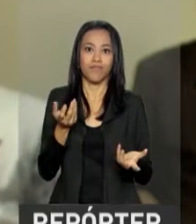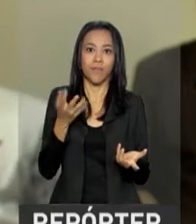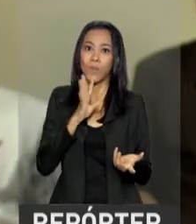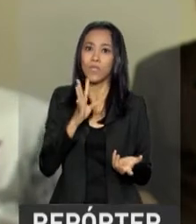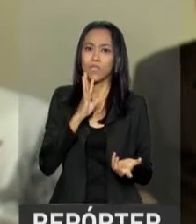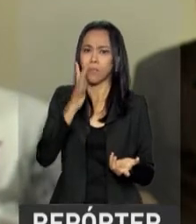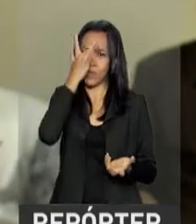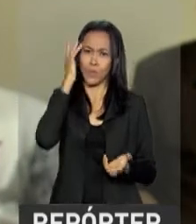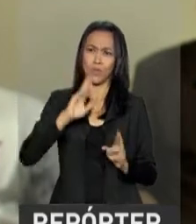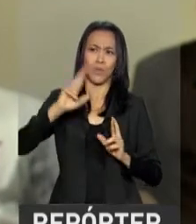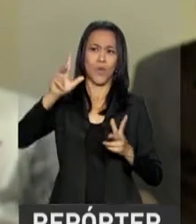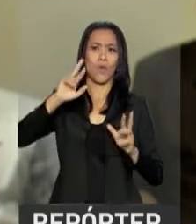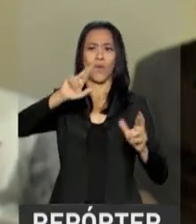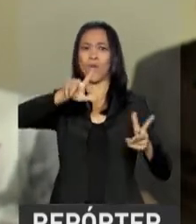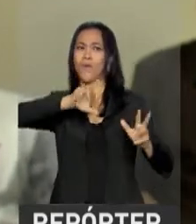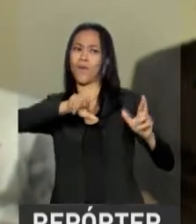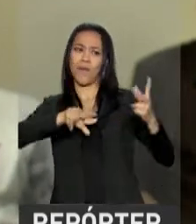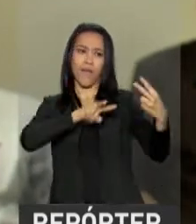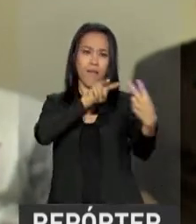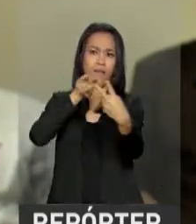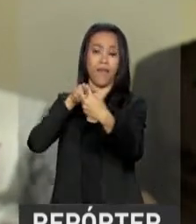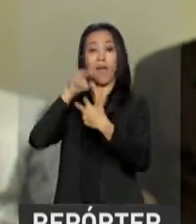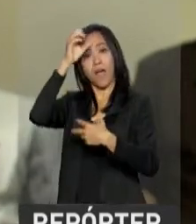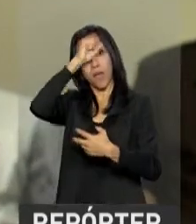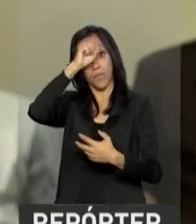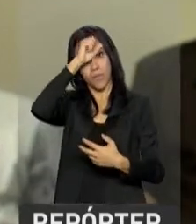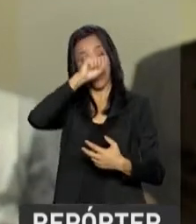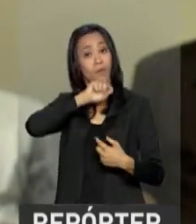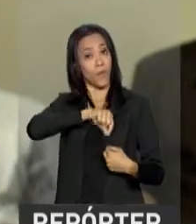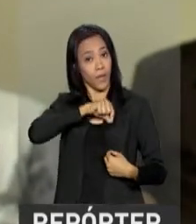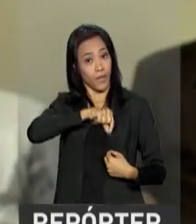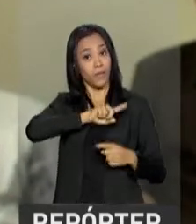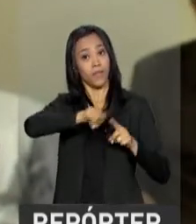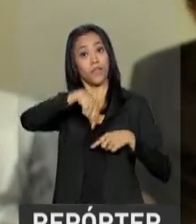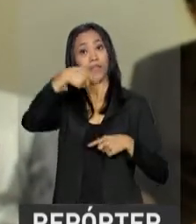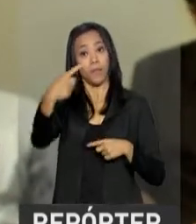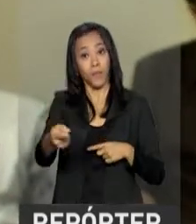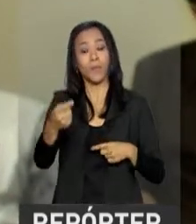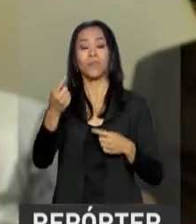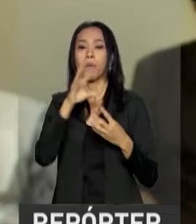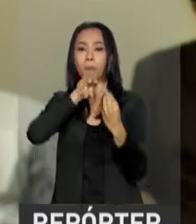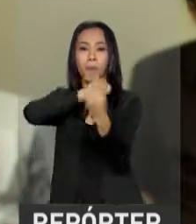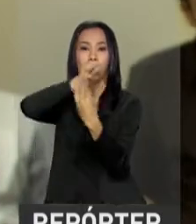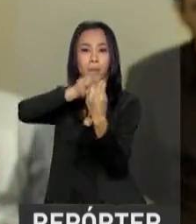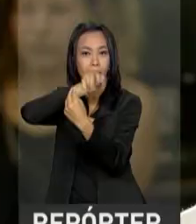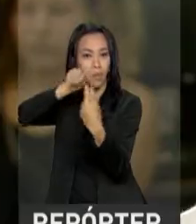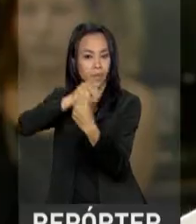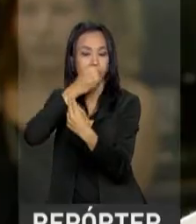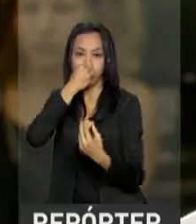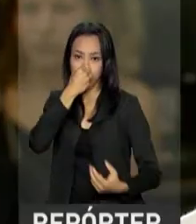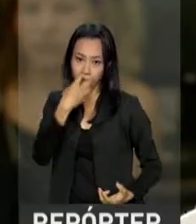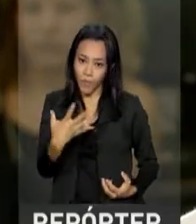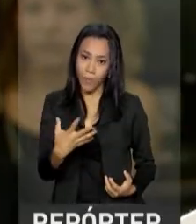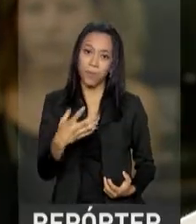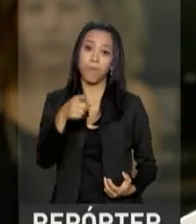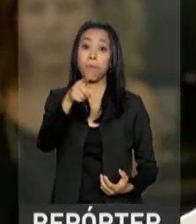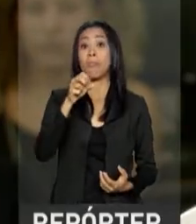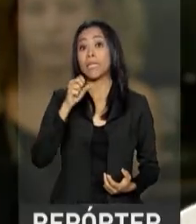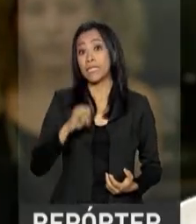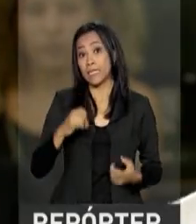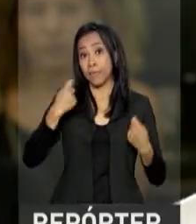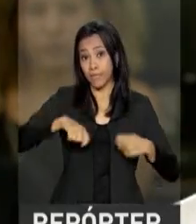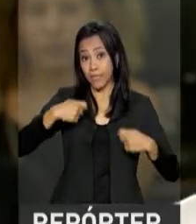novas, treinar tudo que a gente aprendeu aqui dentro da escola e pôr em prática, né? Conhecer é sempre bom. E se alguém precisar